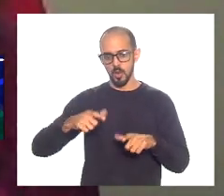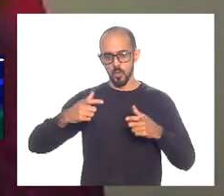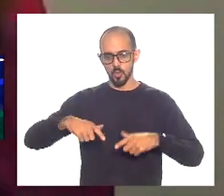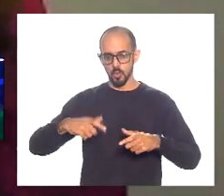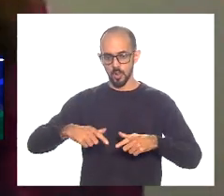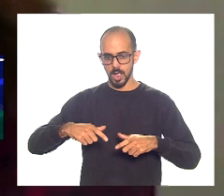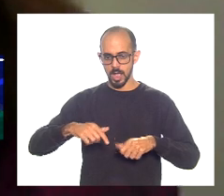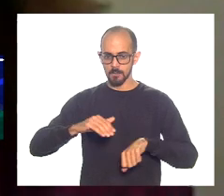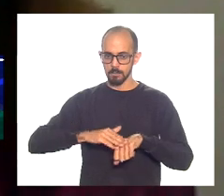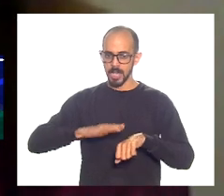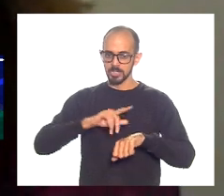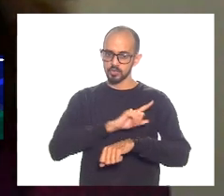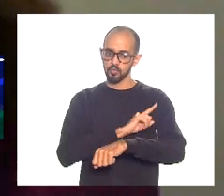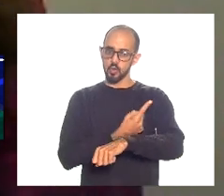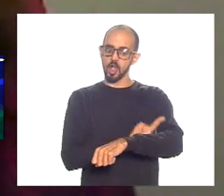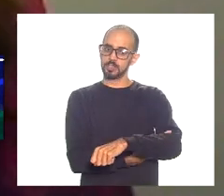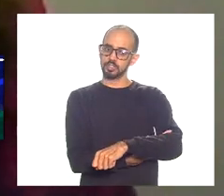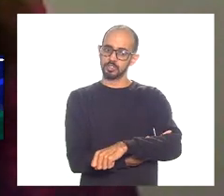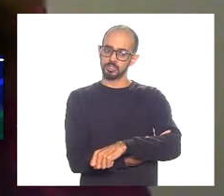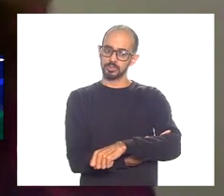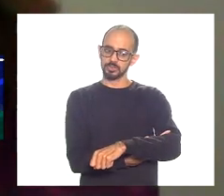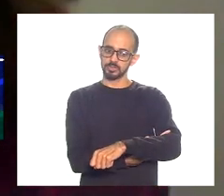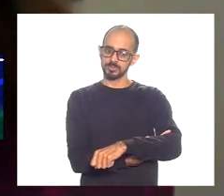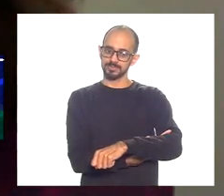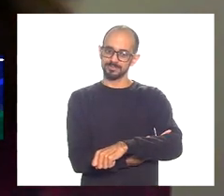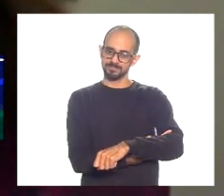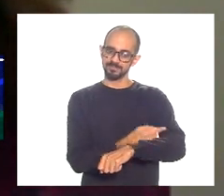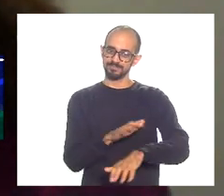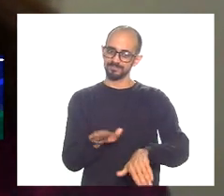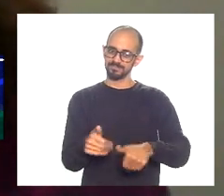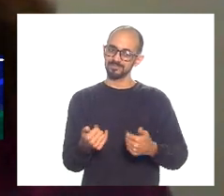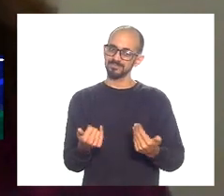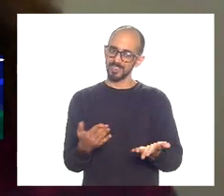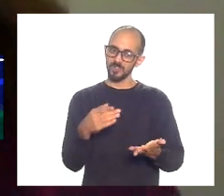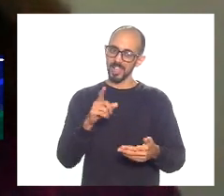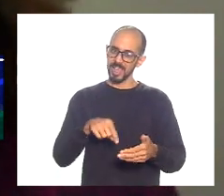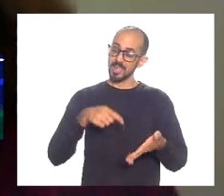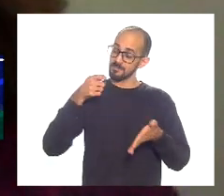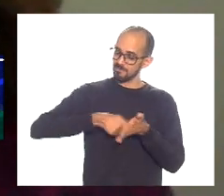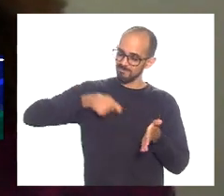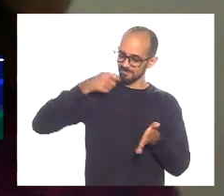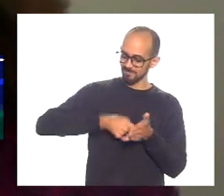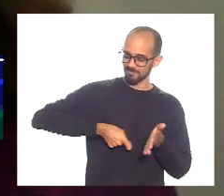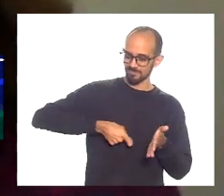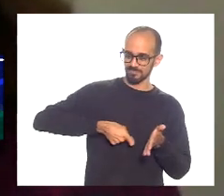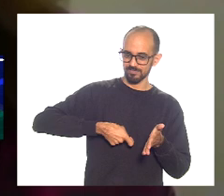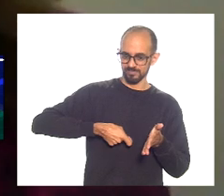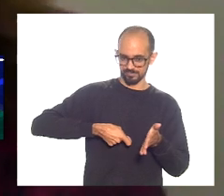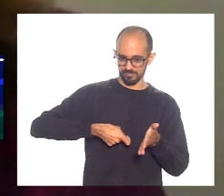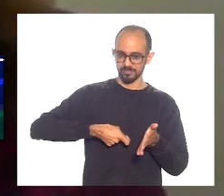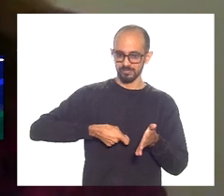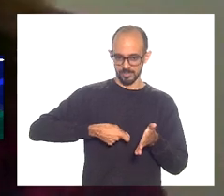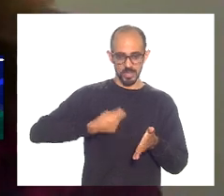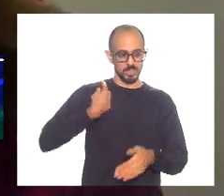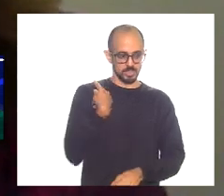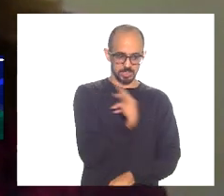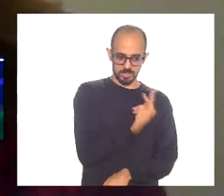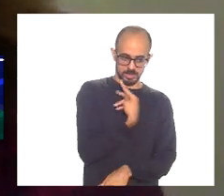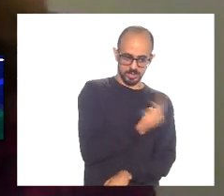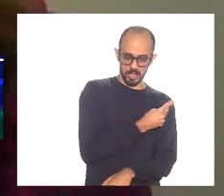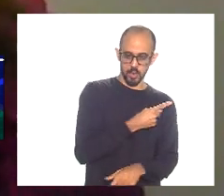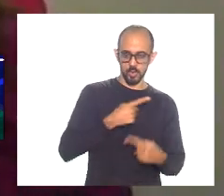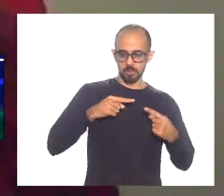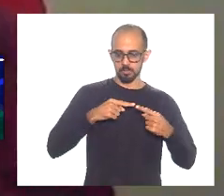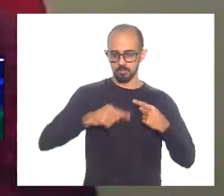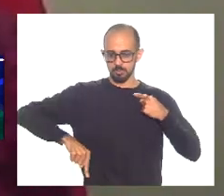economicamente mais fortalecido. Então, e foi assim, um enfrentamento muito pessoal e duro de Vossa Excelência que impediu